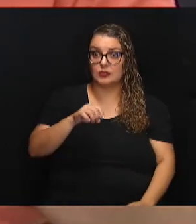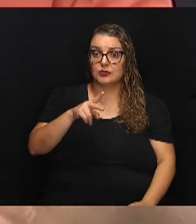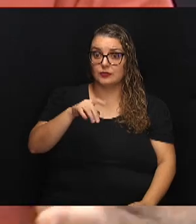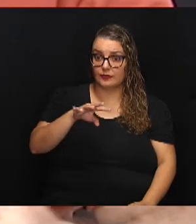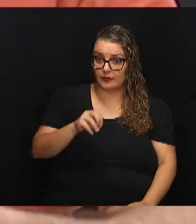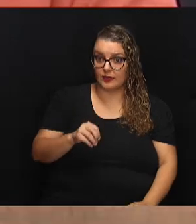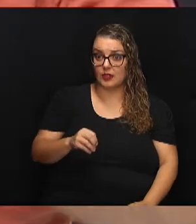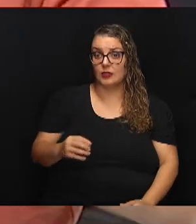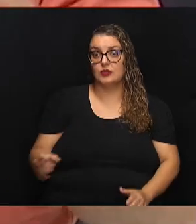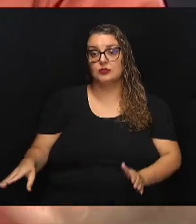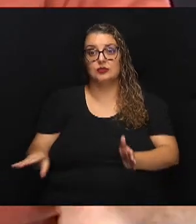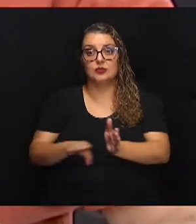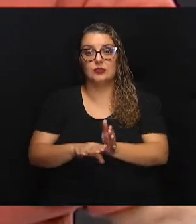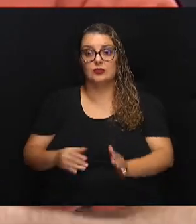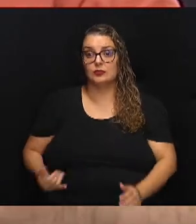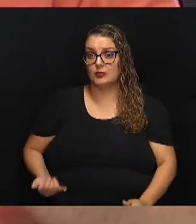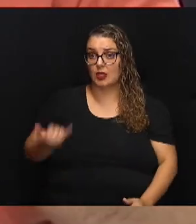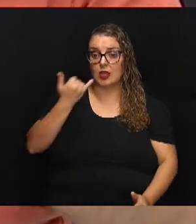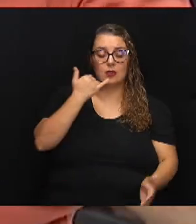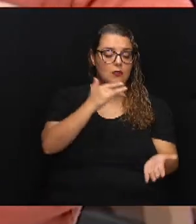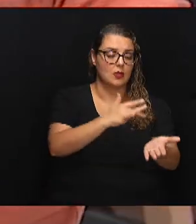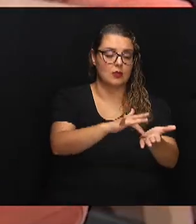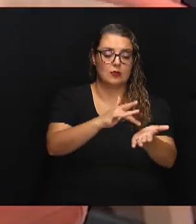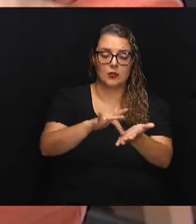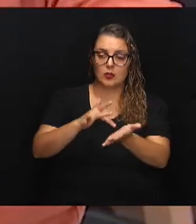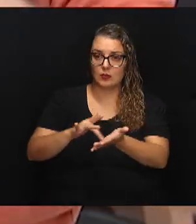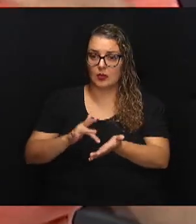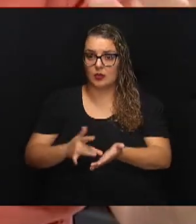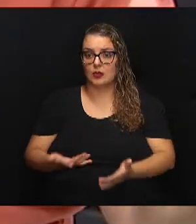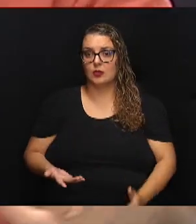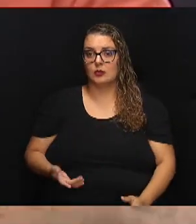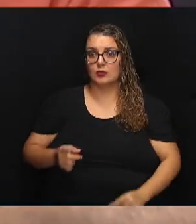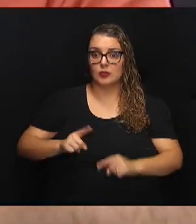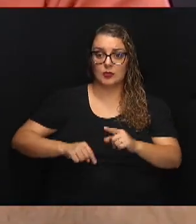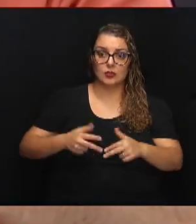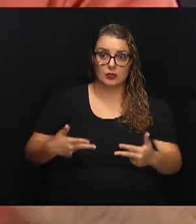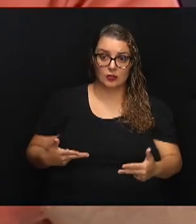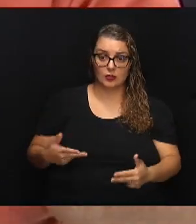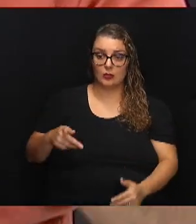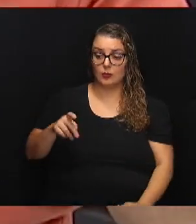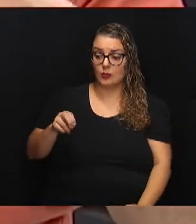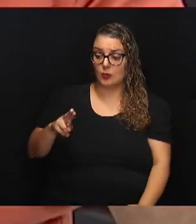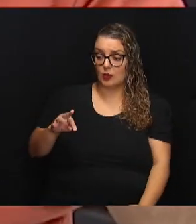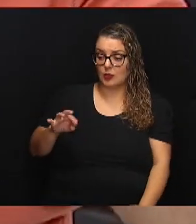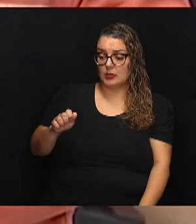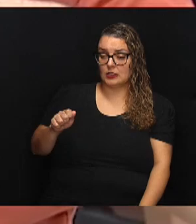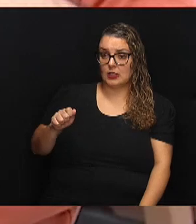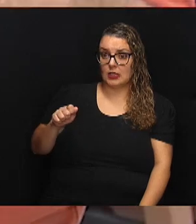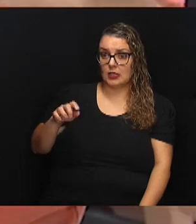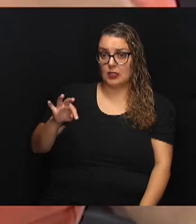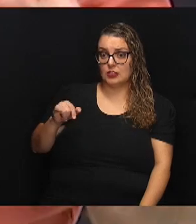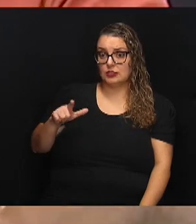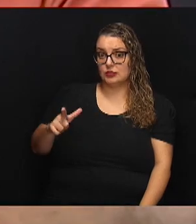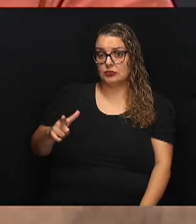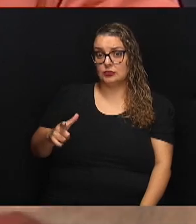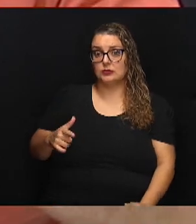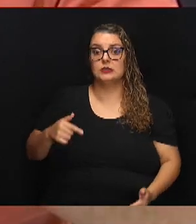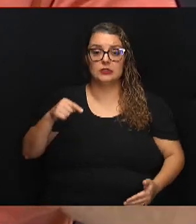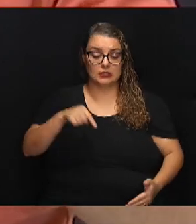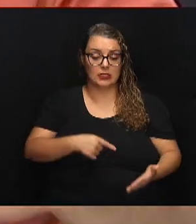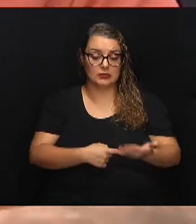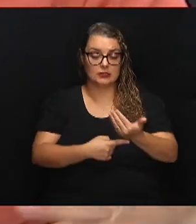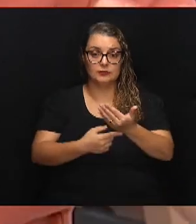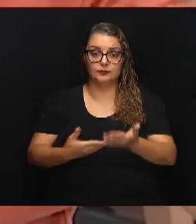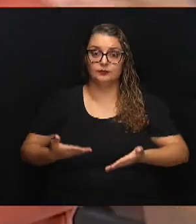dos smartphones, dos tablets, dos equipamentos portáteis. Essa tecnologia propiciou